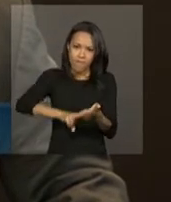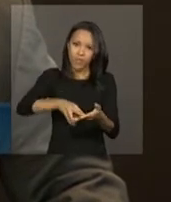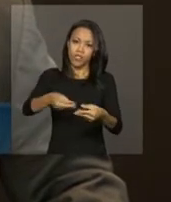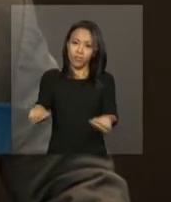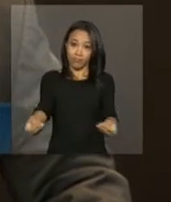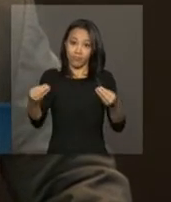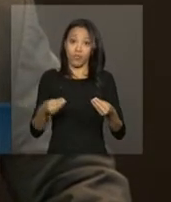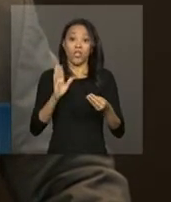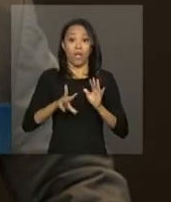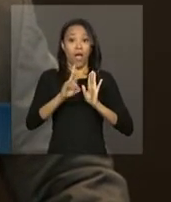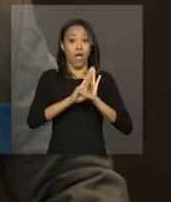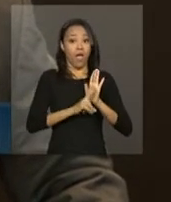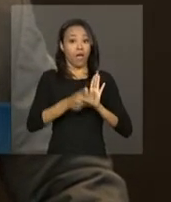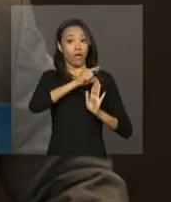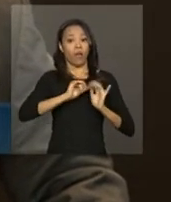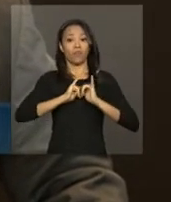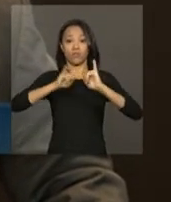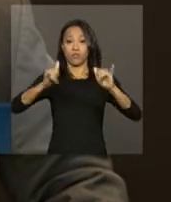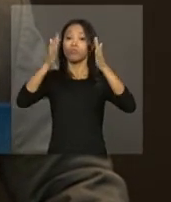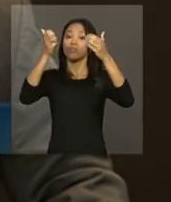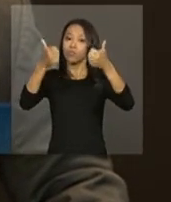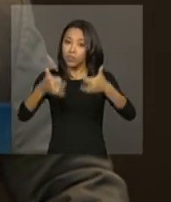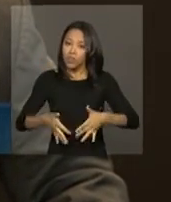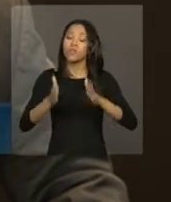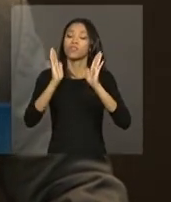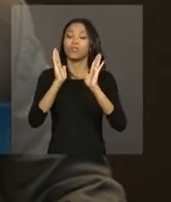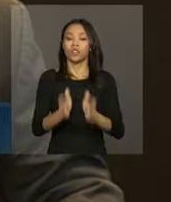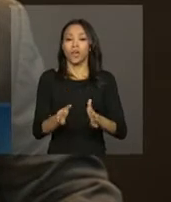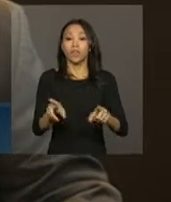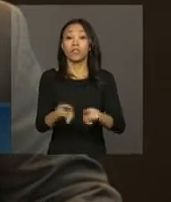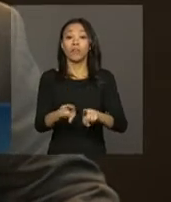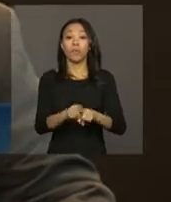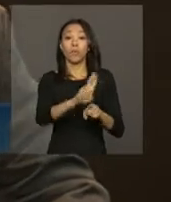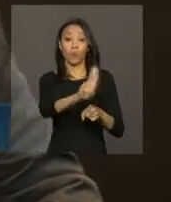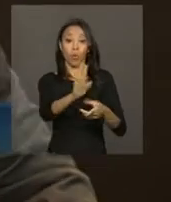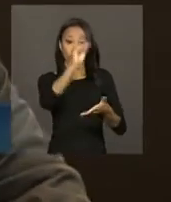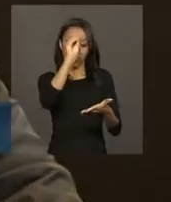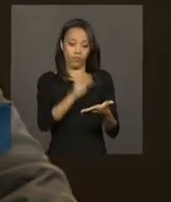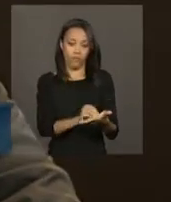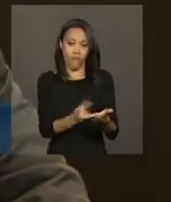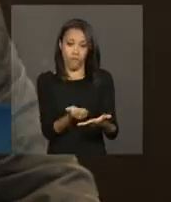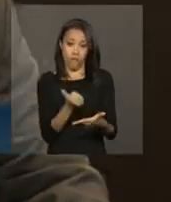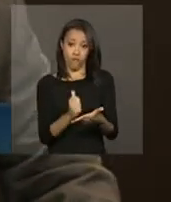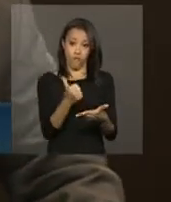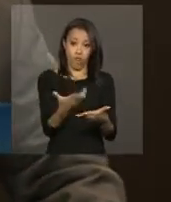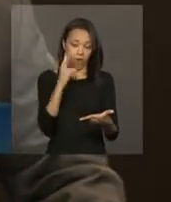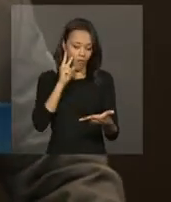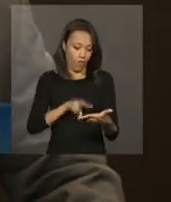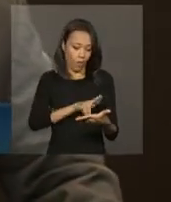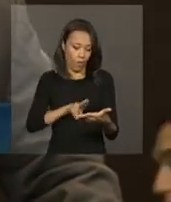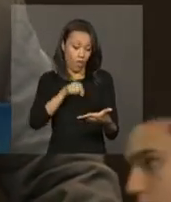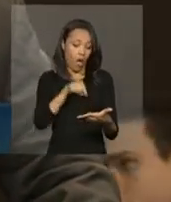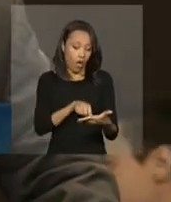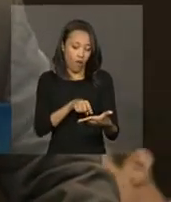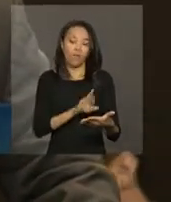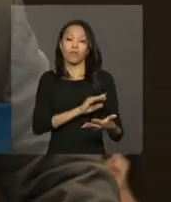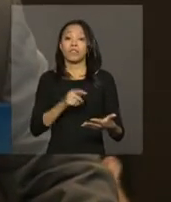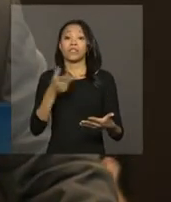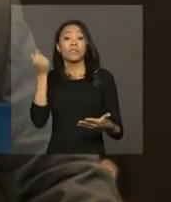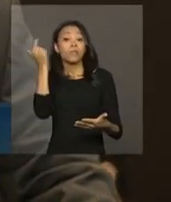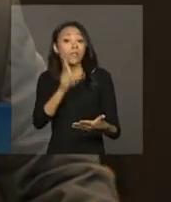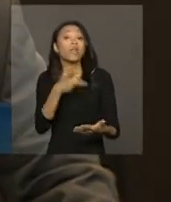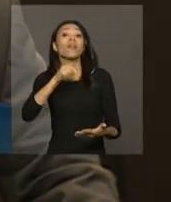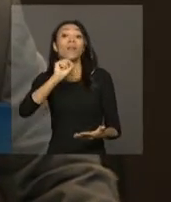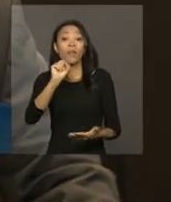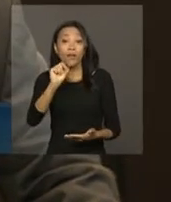edital com as informações do lote e nome do proponente em seu lado externo será declarada vencedora